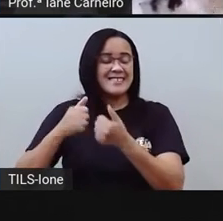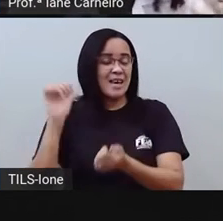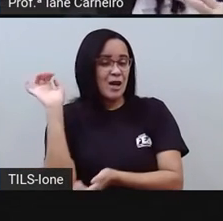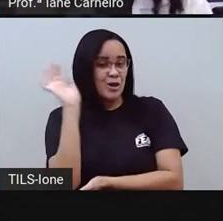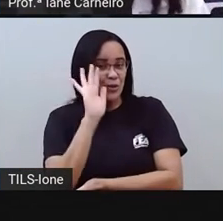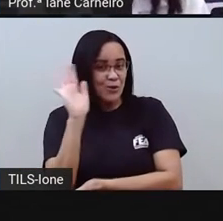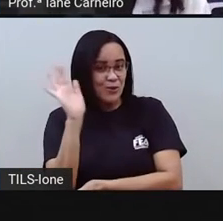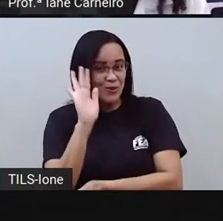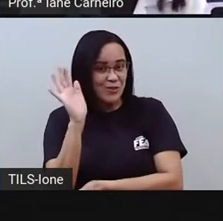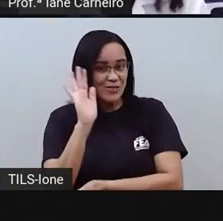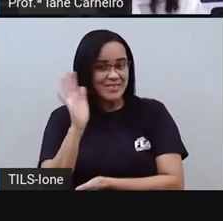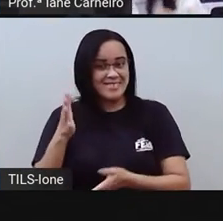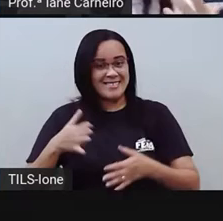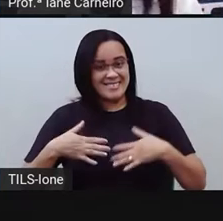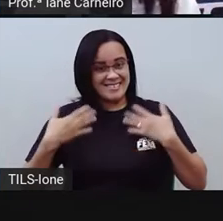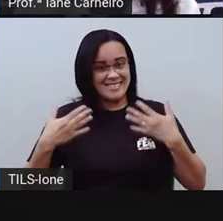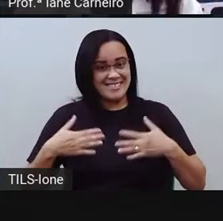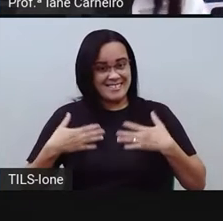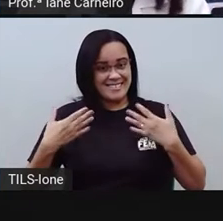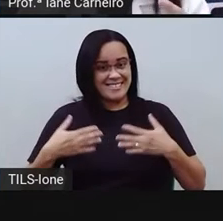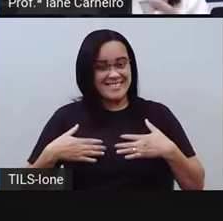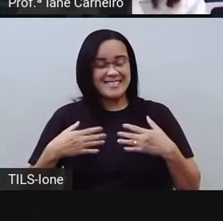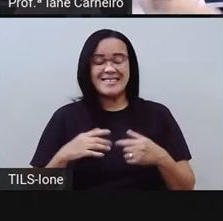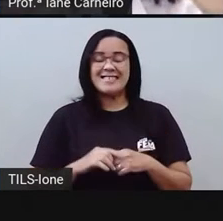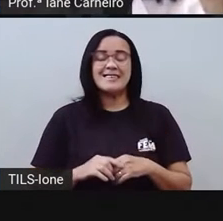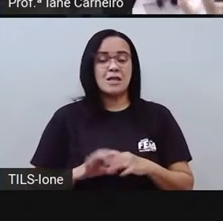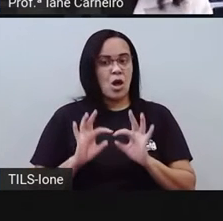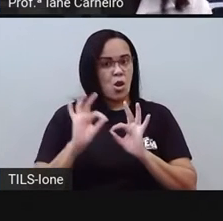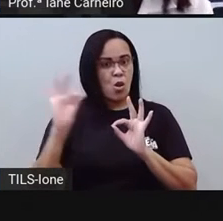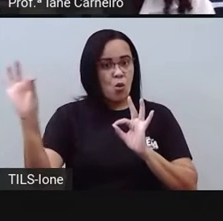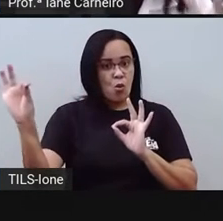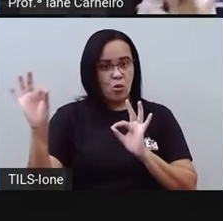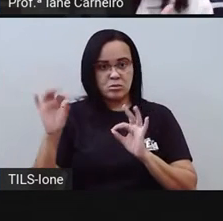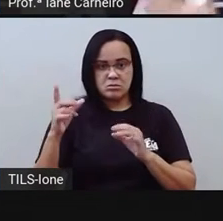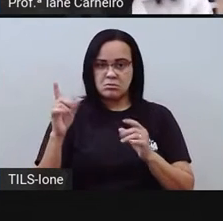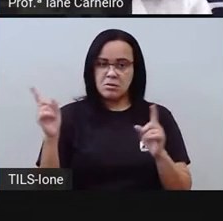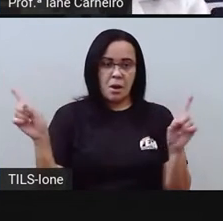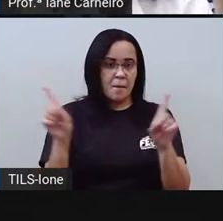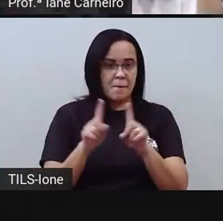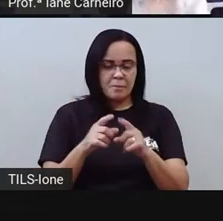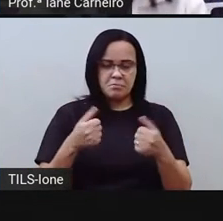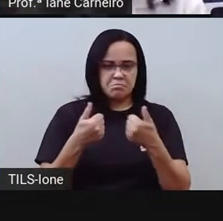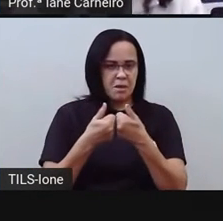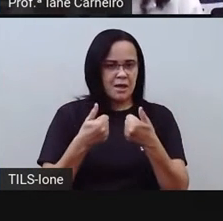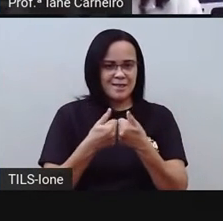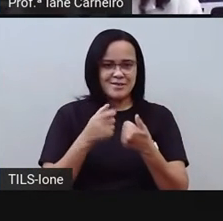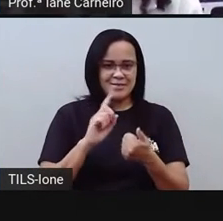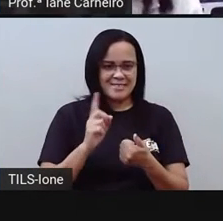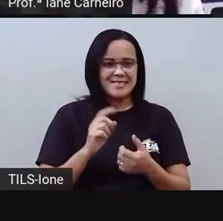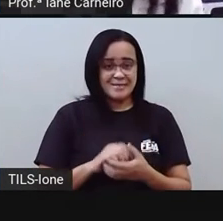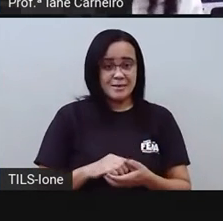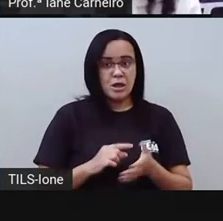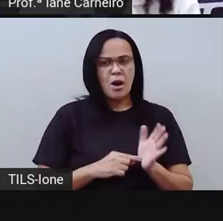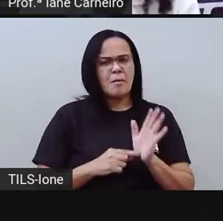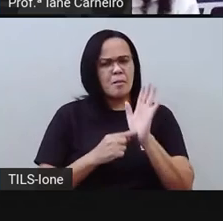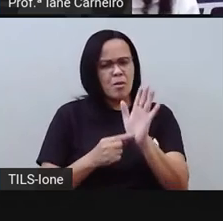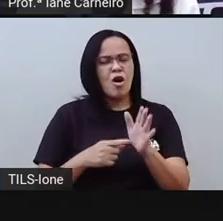longe, bem animado. Então é importante a gente mostrar para a pessoa que a gente ficou feliz com a chegada dela,